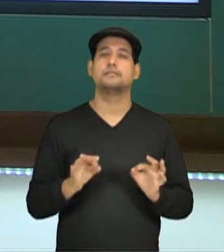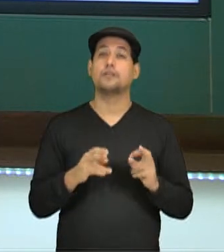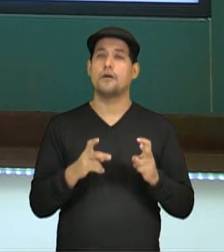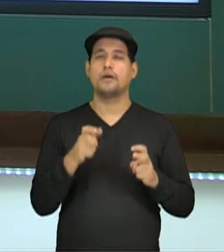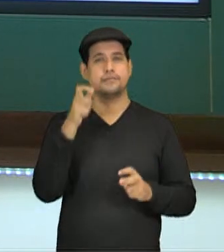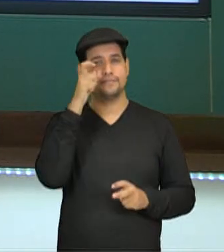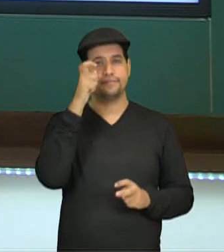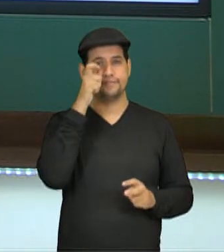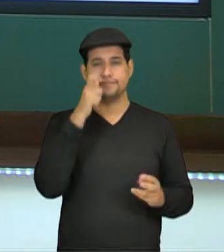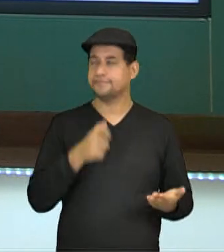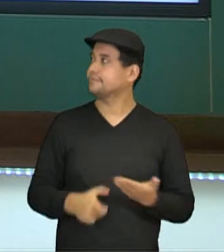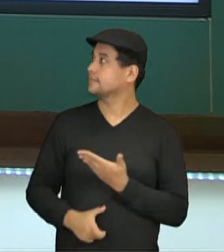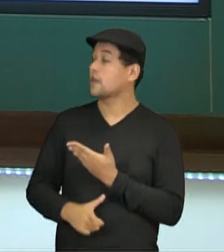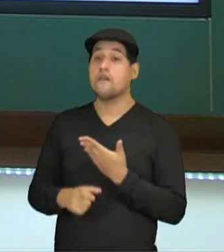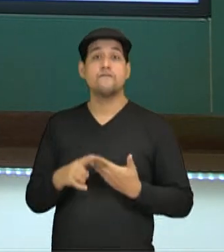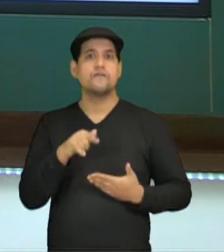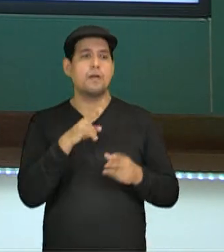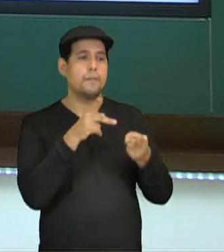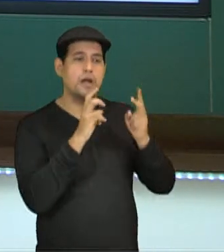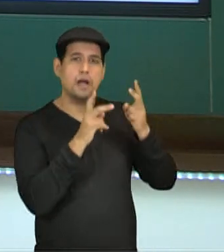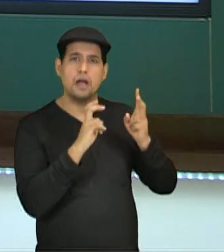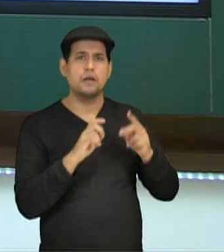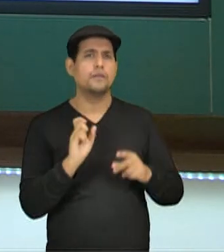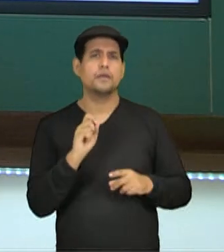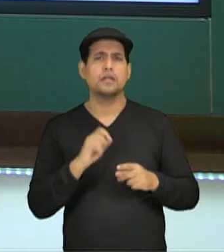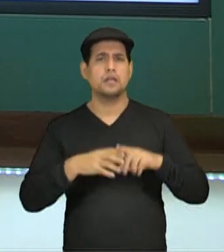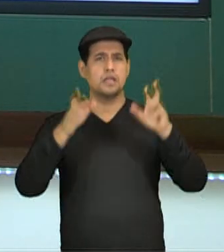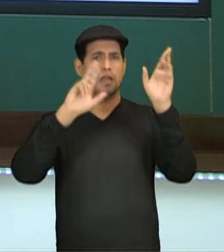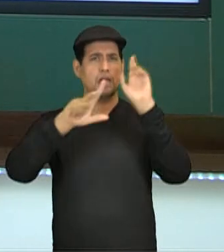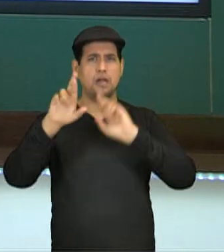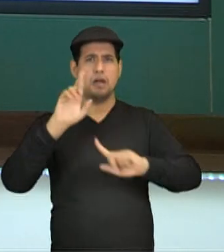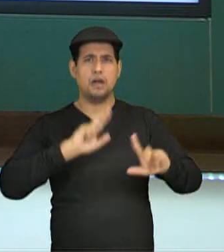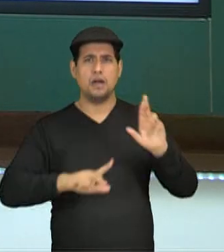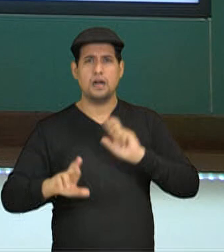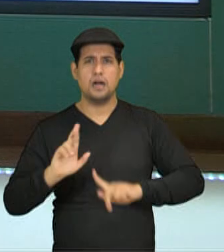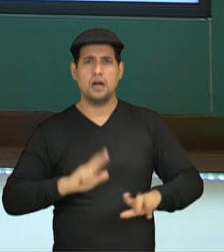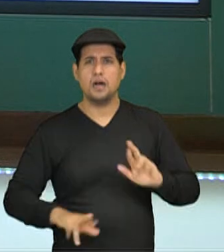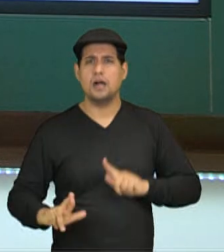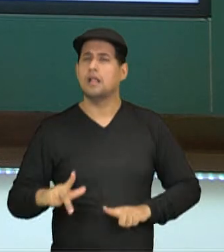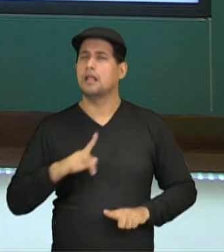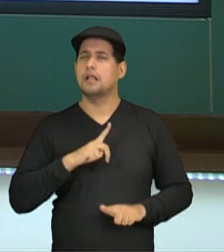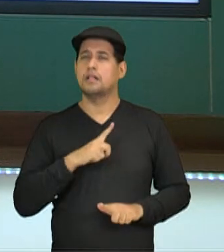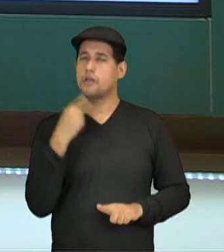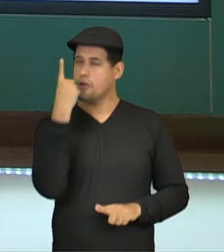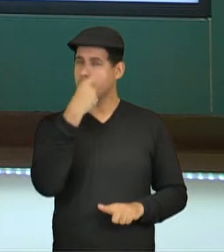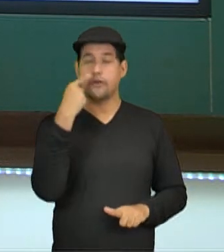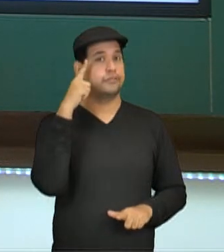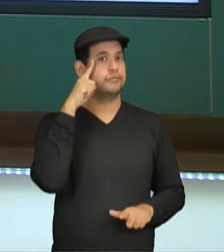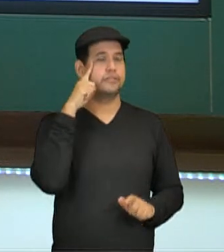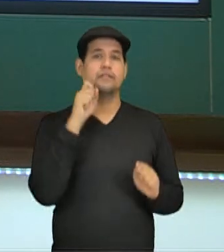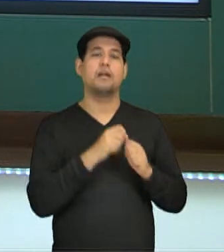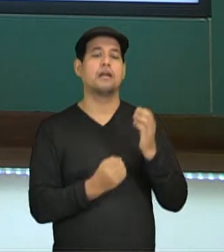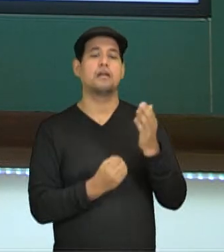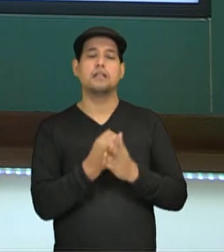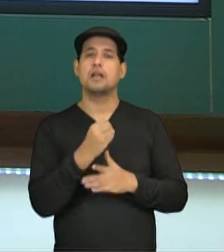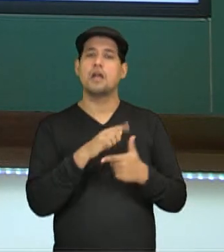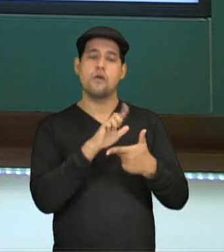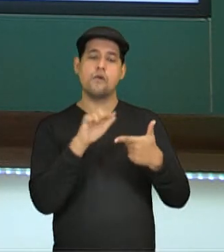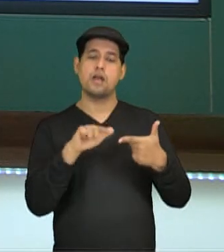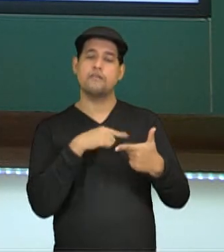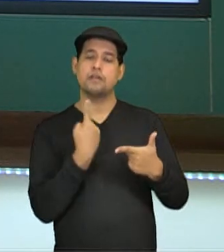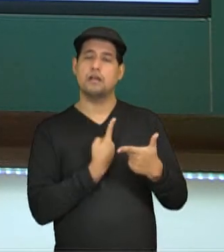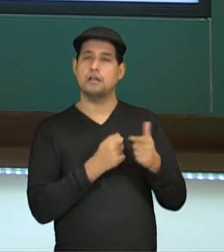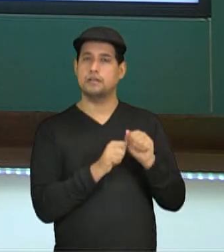que interessante. Você vai anotar as temperaturas nas diversas horas de um dia e vai criar um gráfico como esse que a